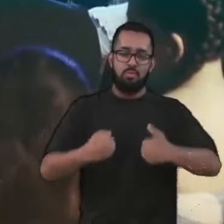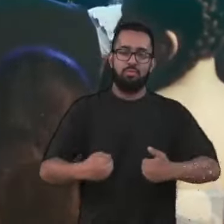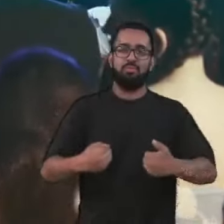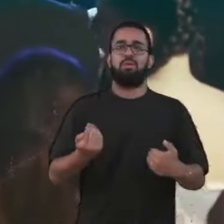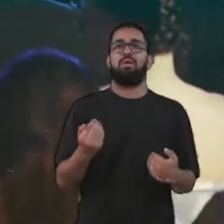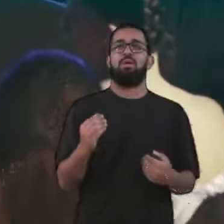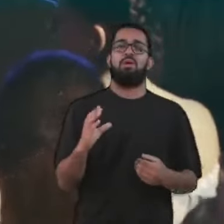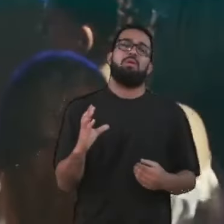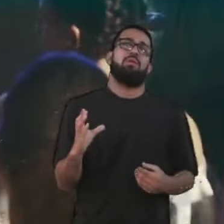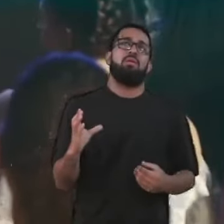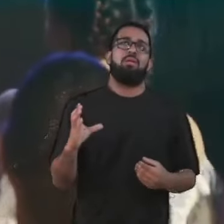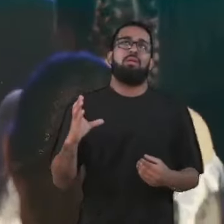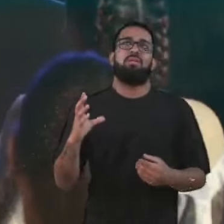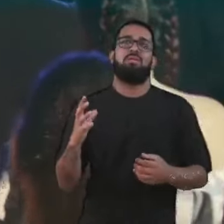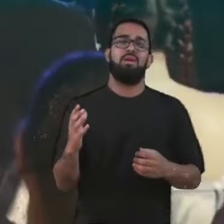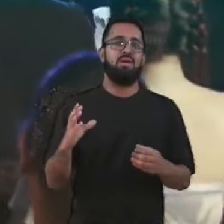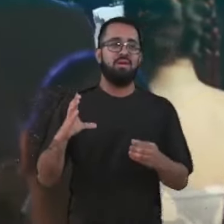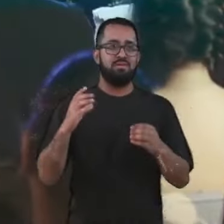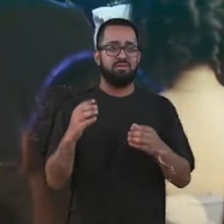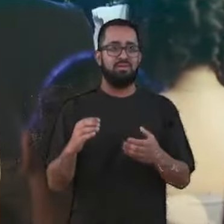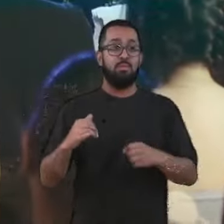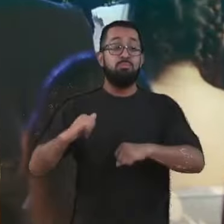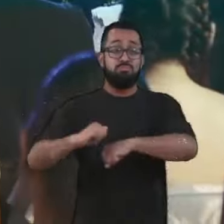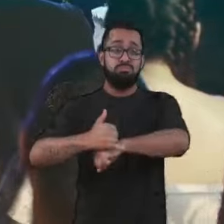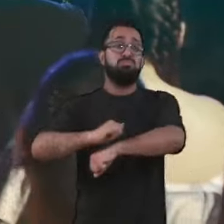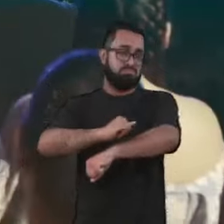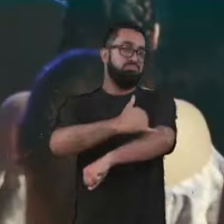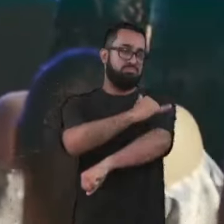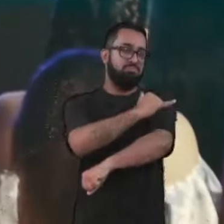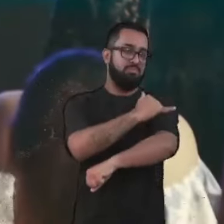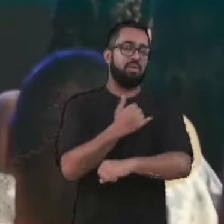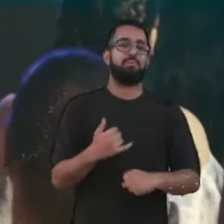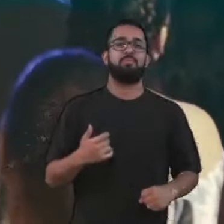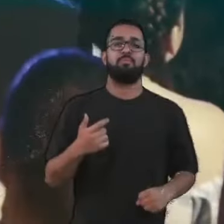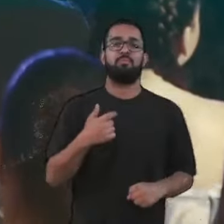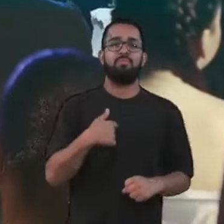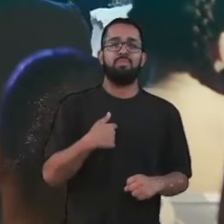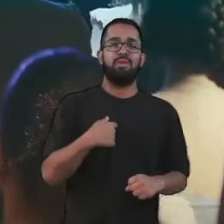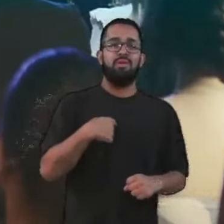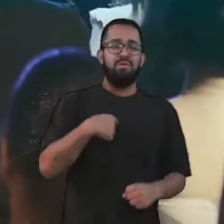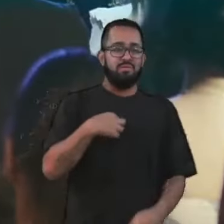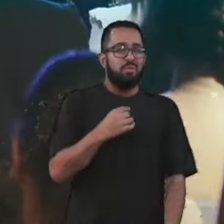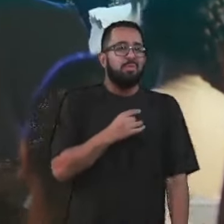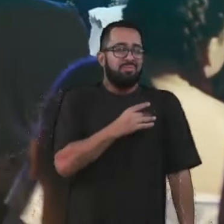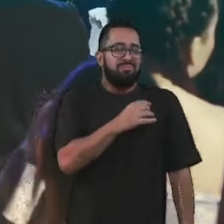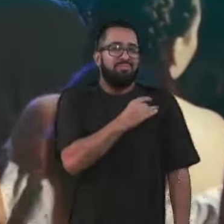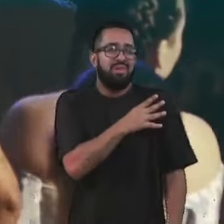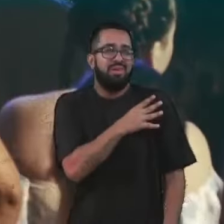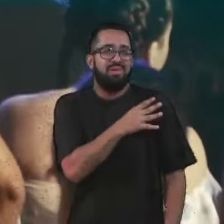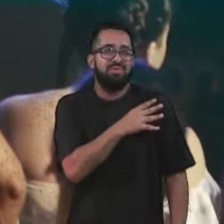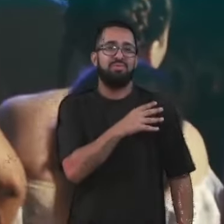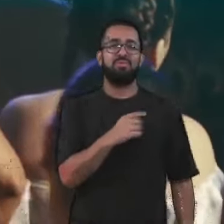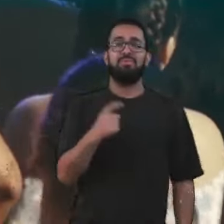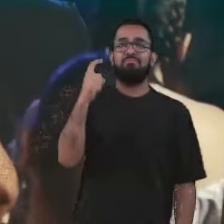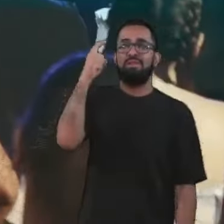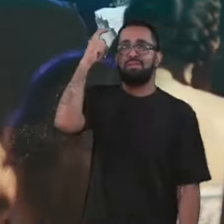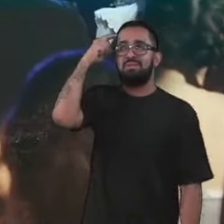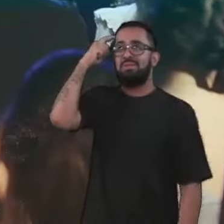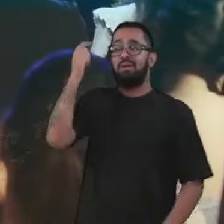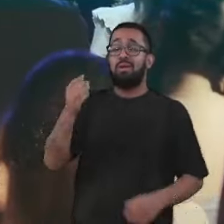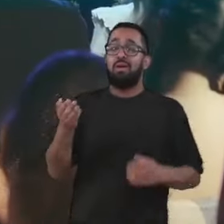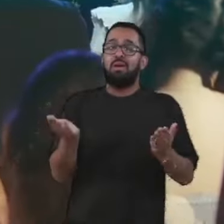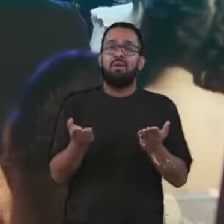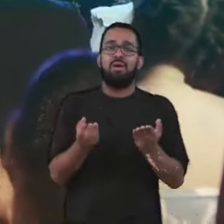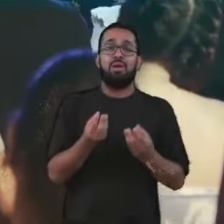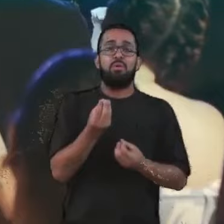quem é, vai ter o fruto amargo. Mas a palavra do Senhor, ela está nos mostrando qual que é o caminho para